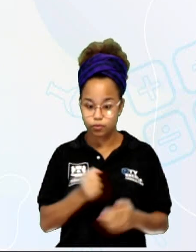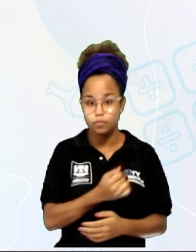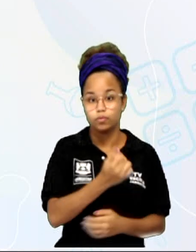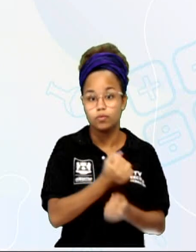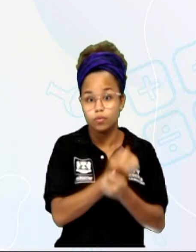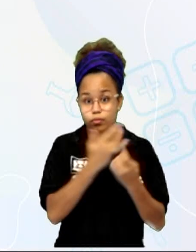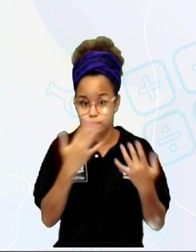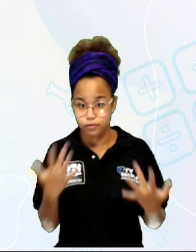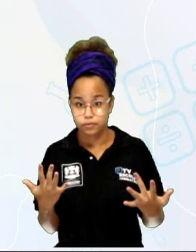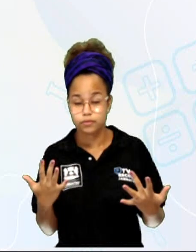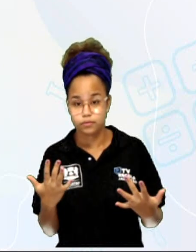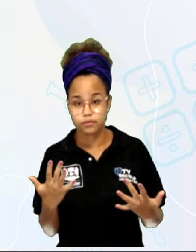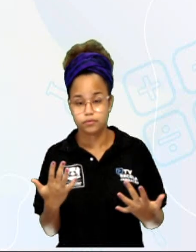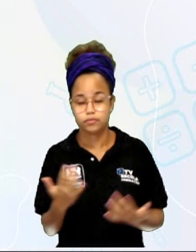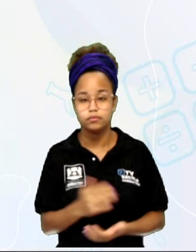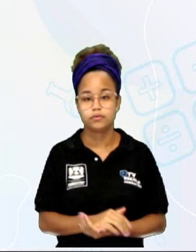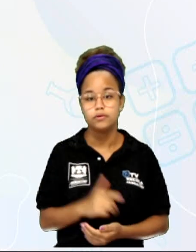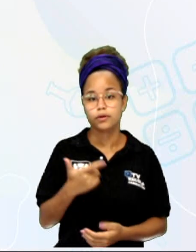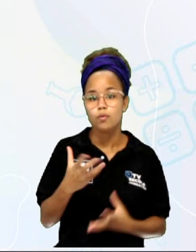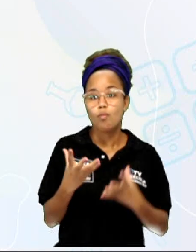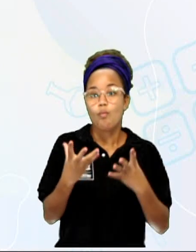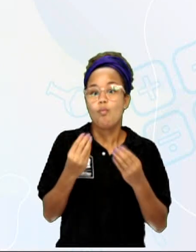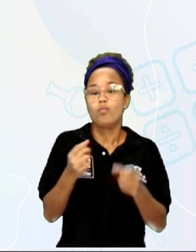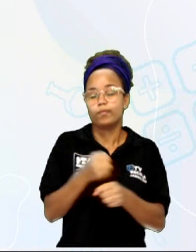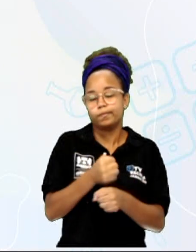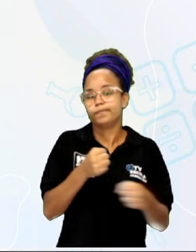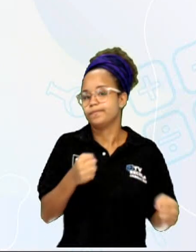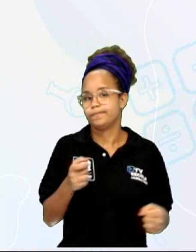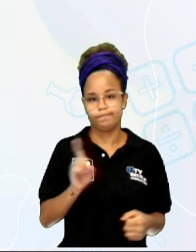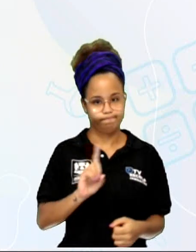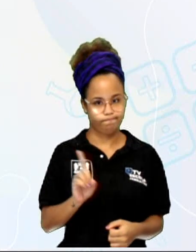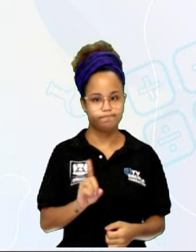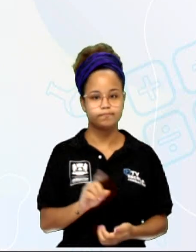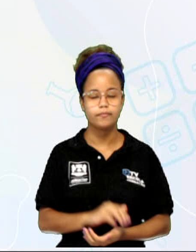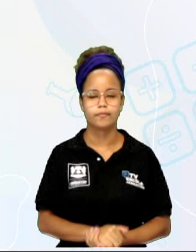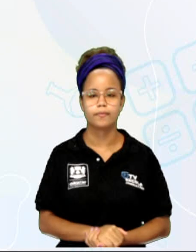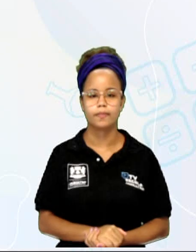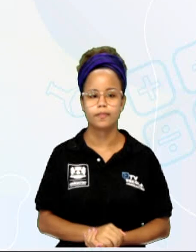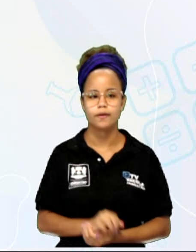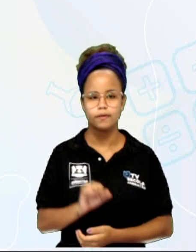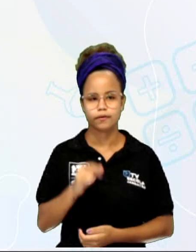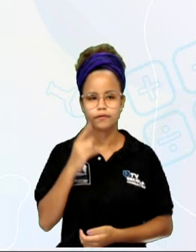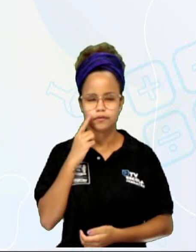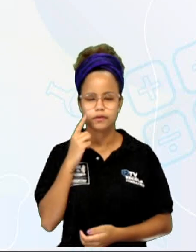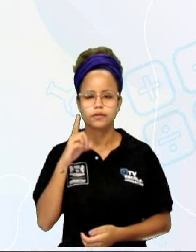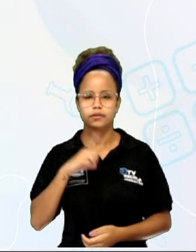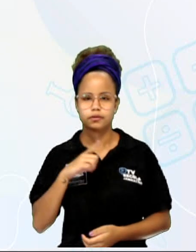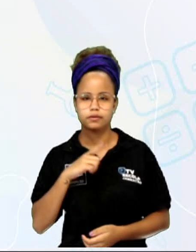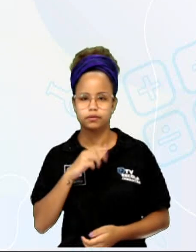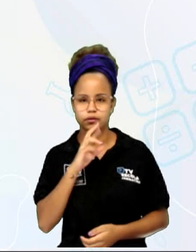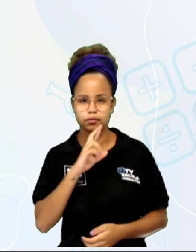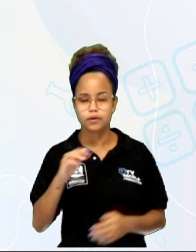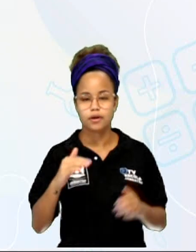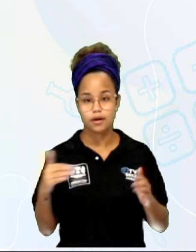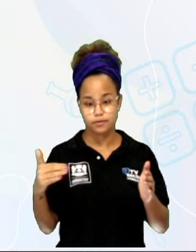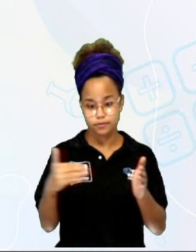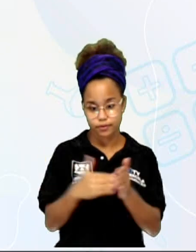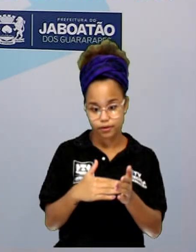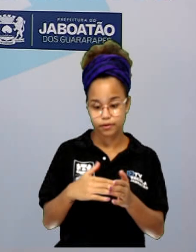quantidade, e também não há excesso de reagente. Isso se a gente considerar que a reação prossiga até a